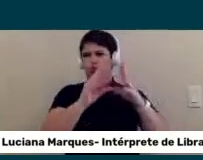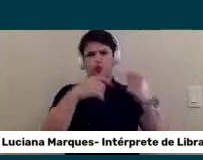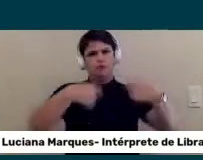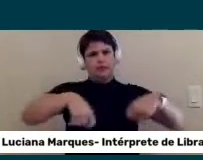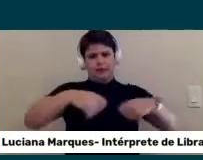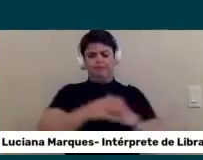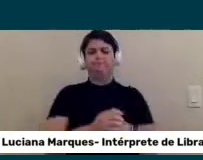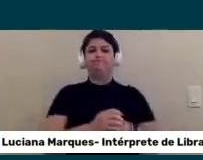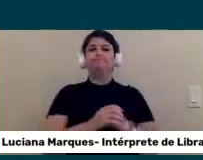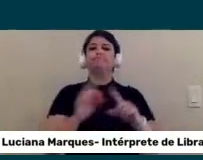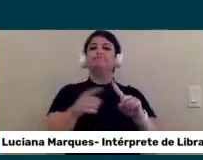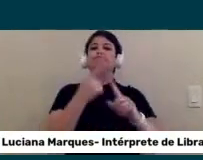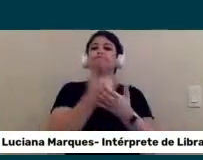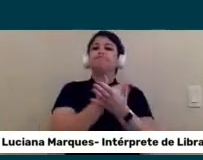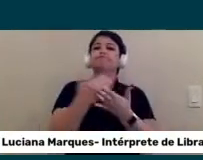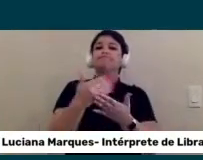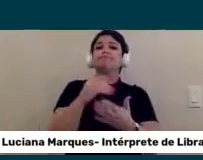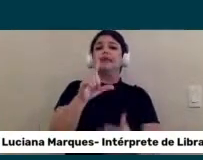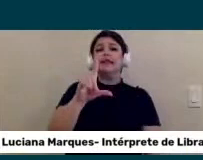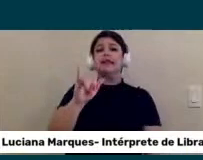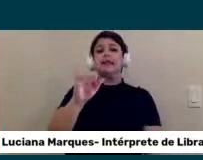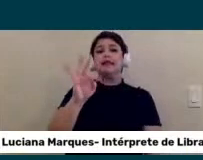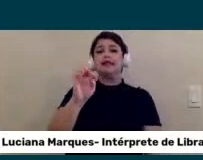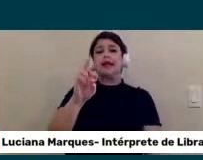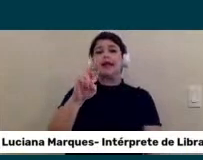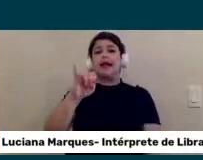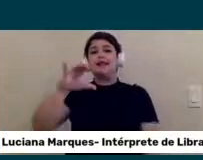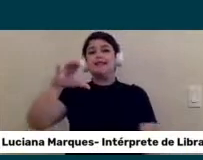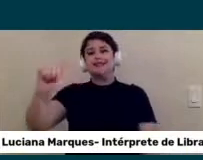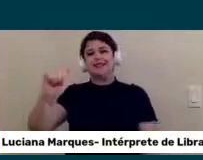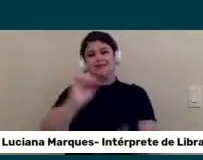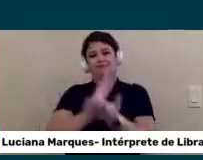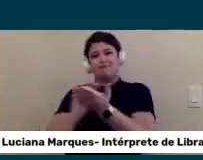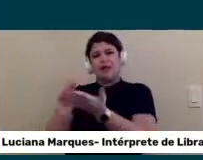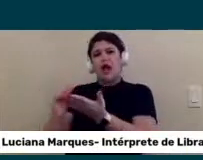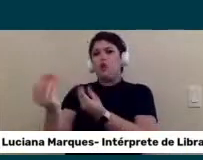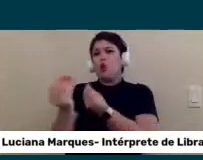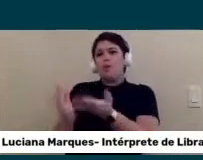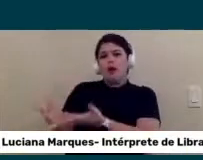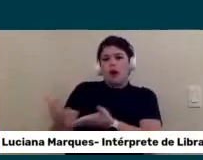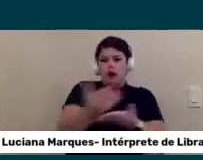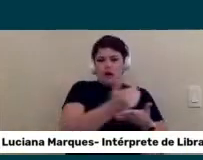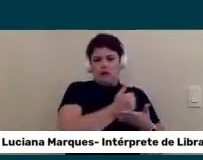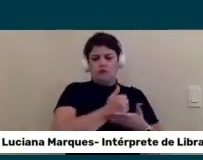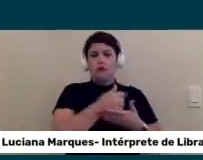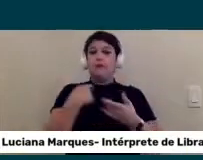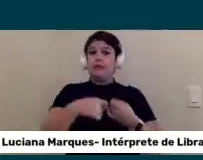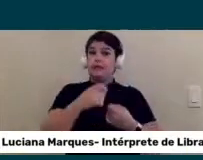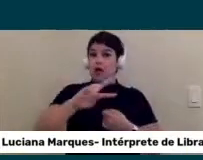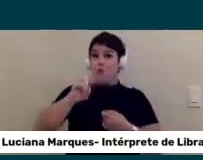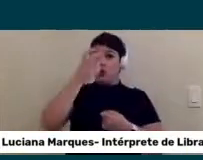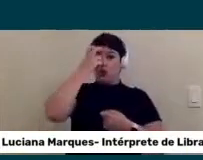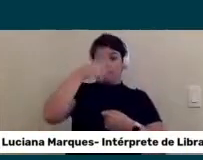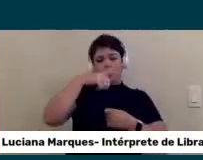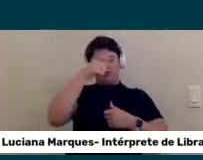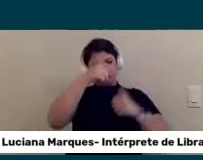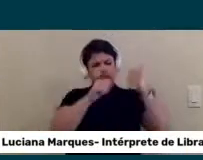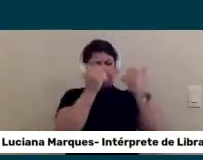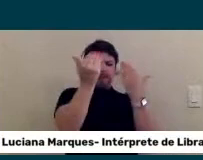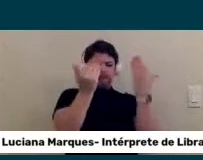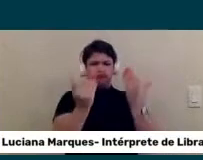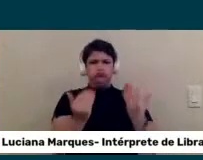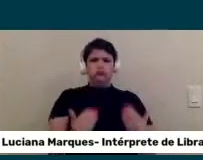Começar pela literacia, e a gente fala assim, é preciso ter uma cultura analítica. E por experiência